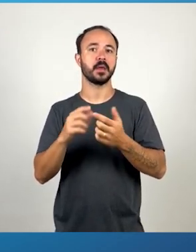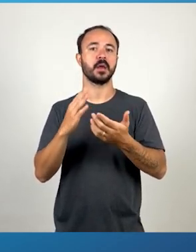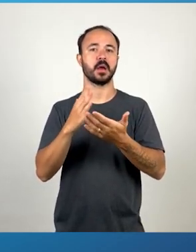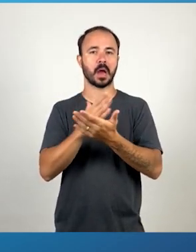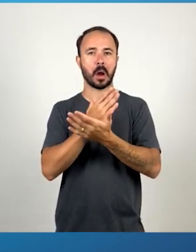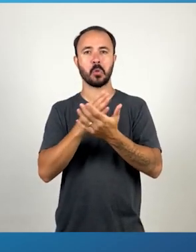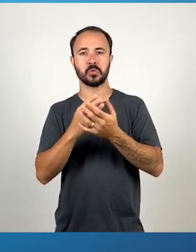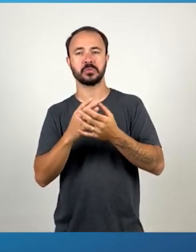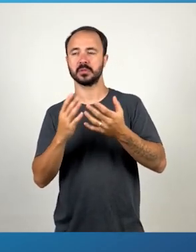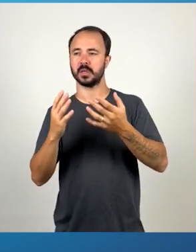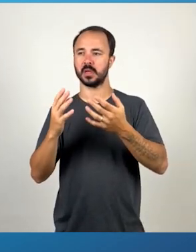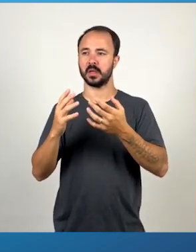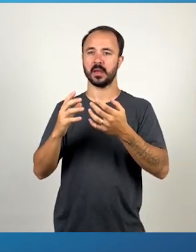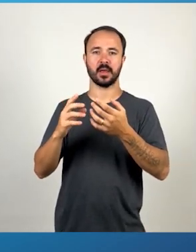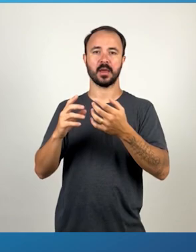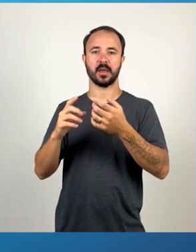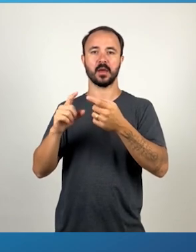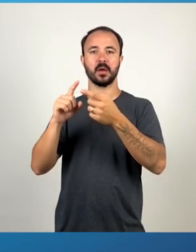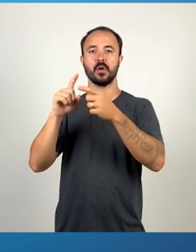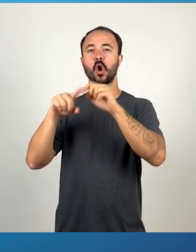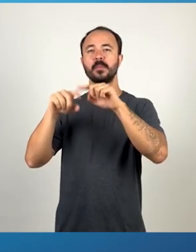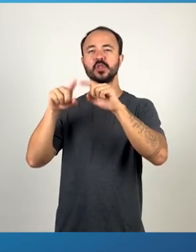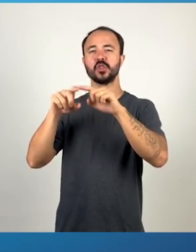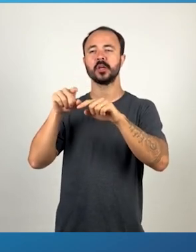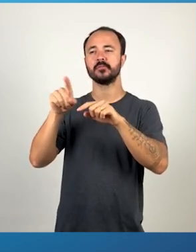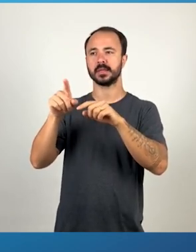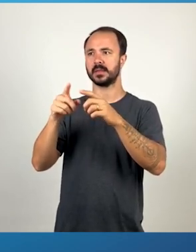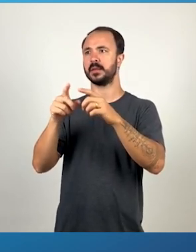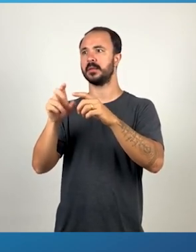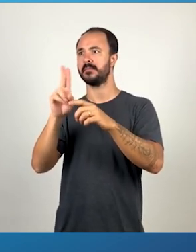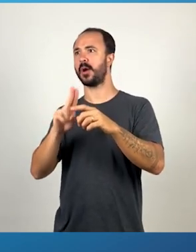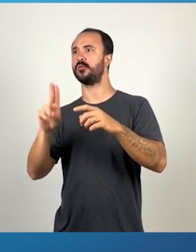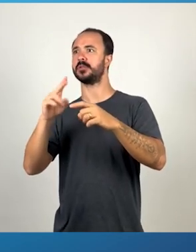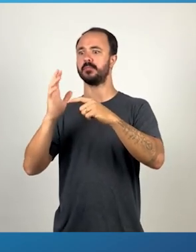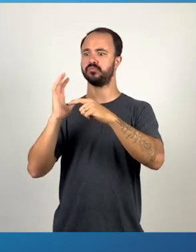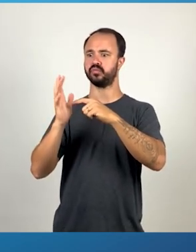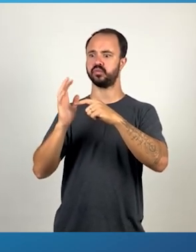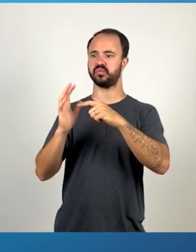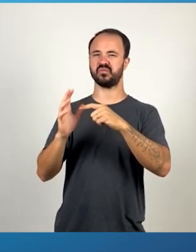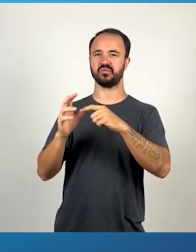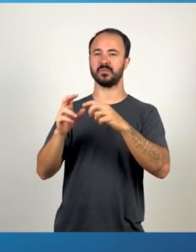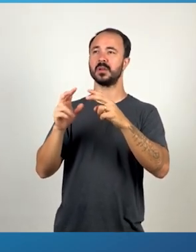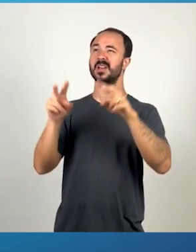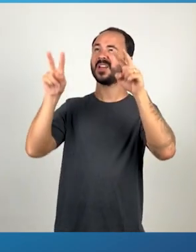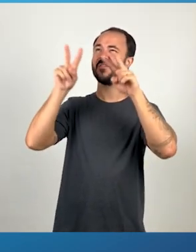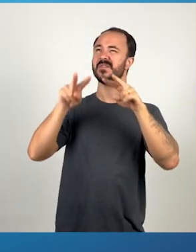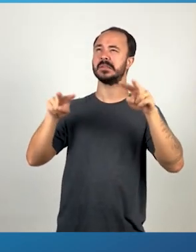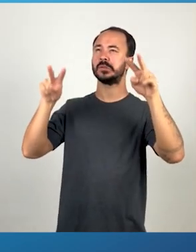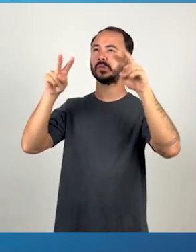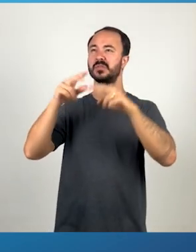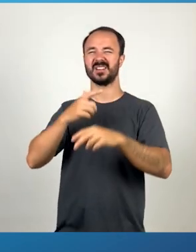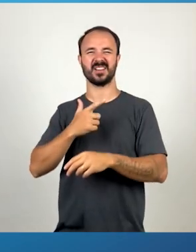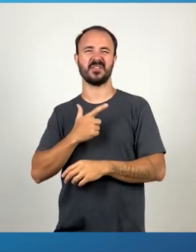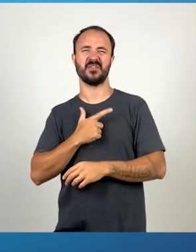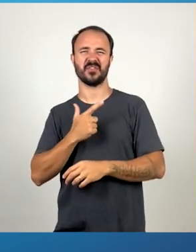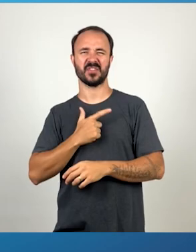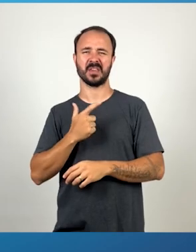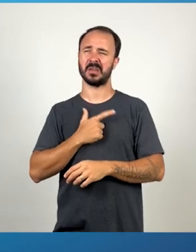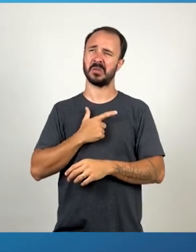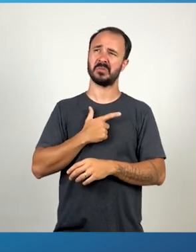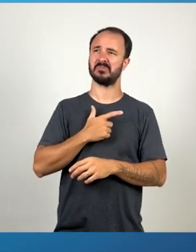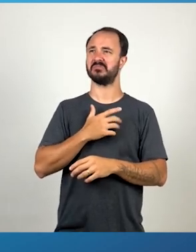poluição visual e trata-se de uma energia cara se comparada a outros tipos de energia. Então essas são as desvantagens aí